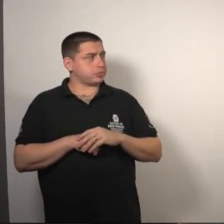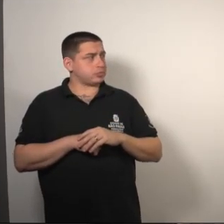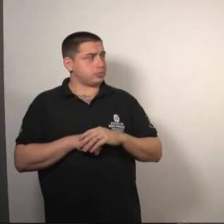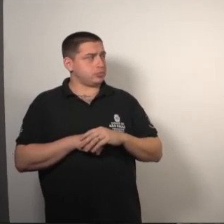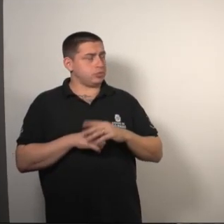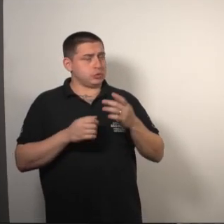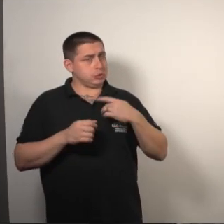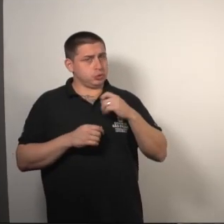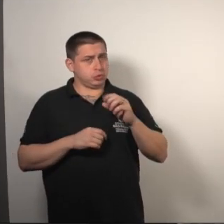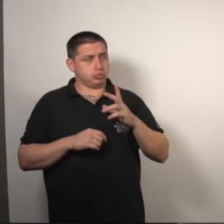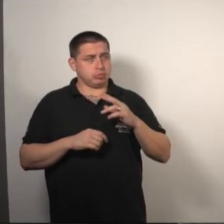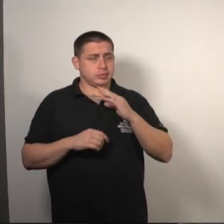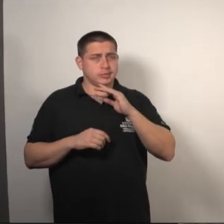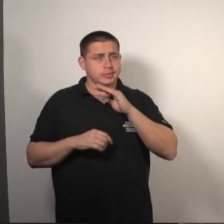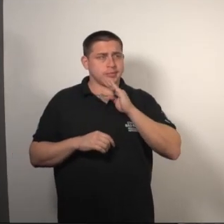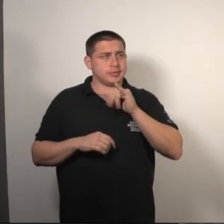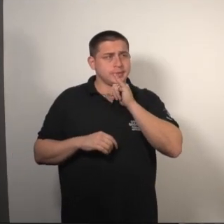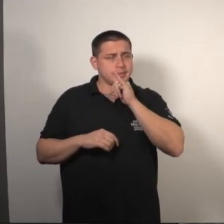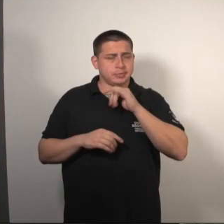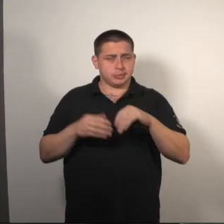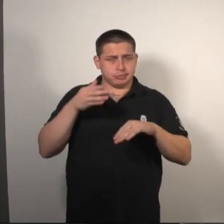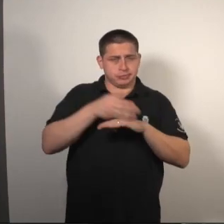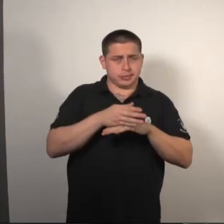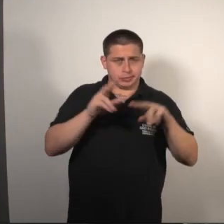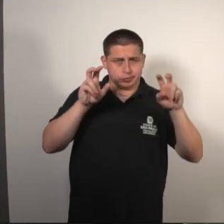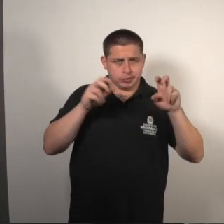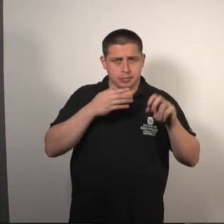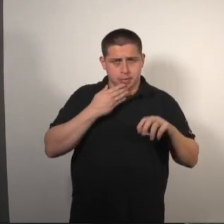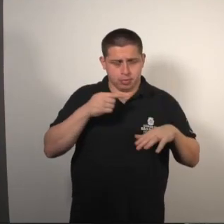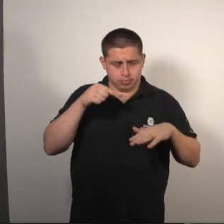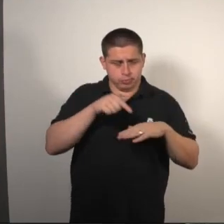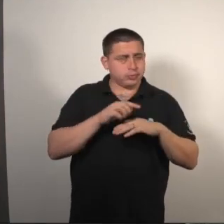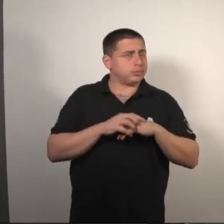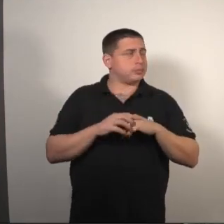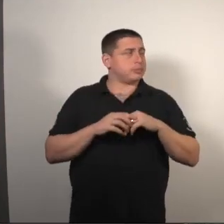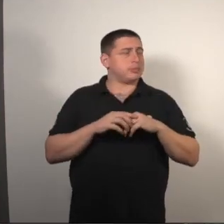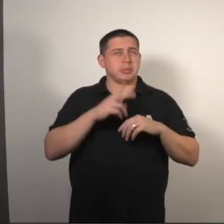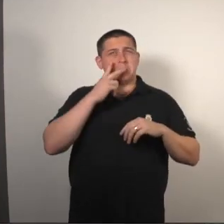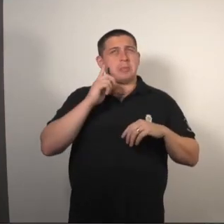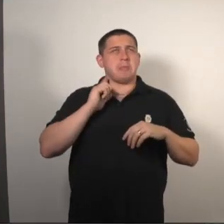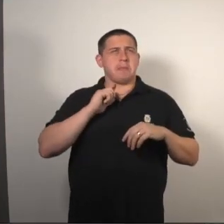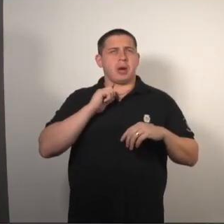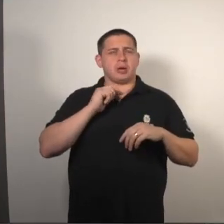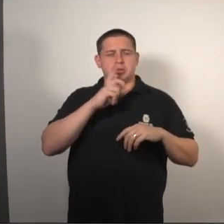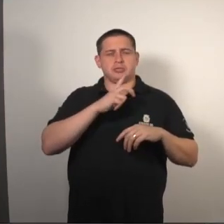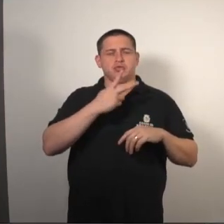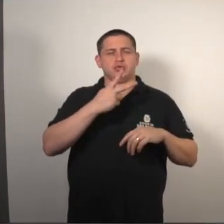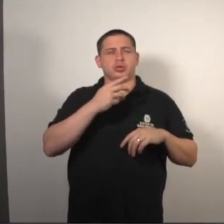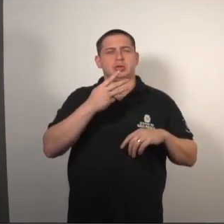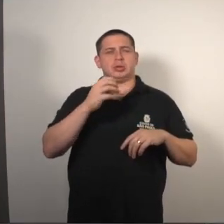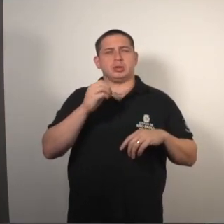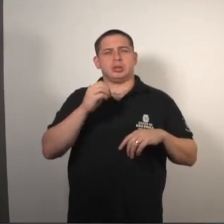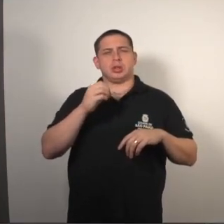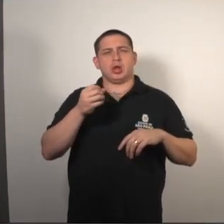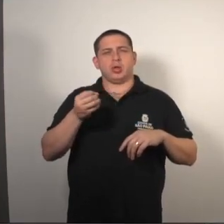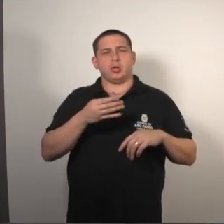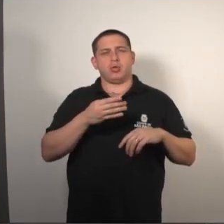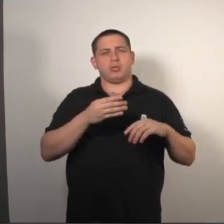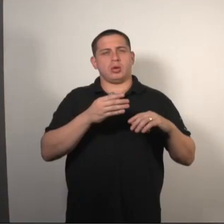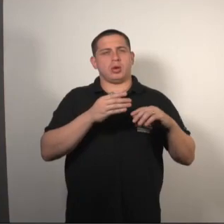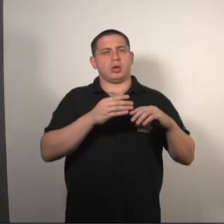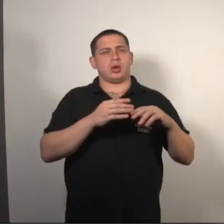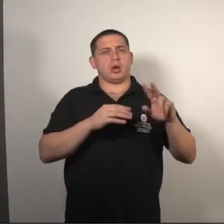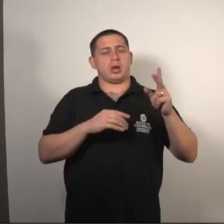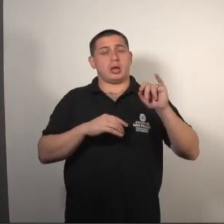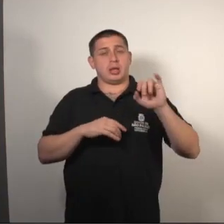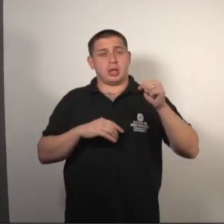ano de 2021, 22 até agora, maio, nós tivemos 230 mil unidades habitacionais de